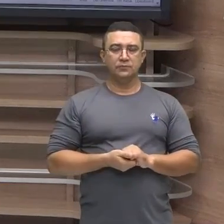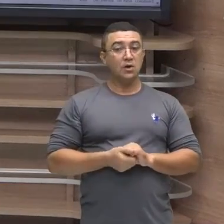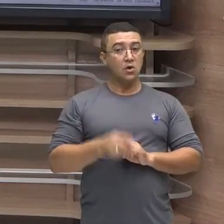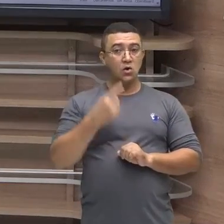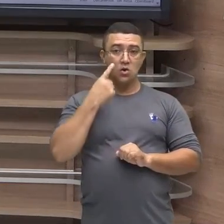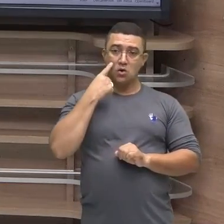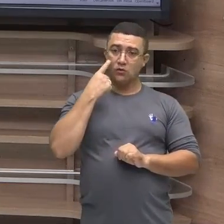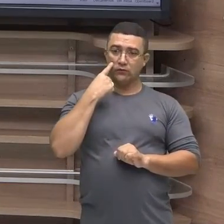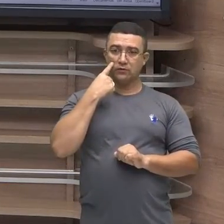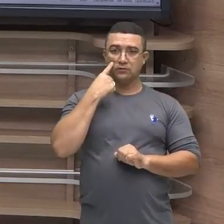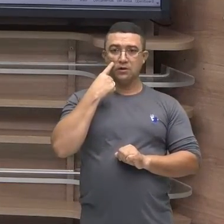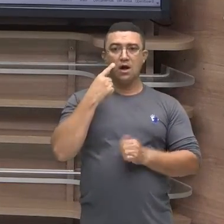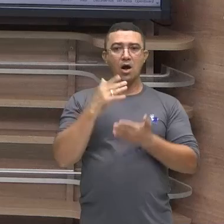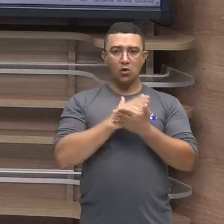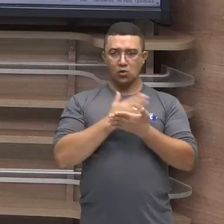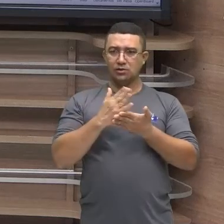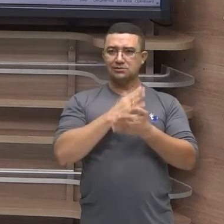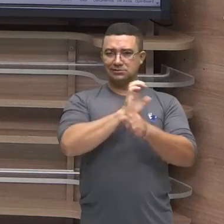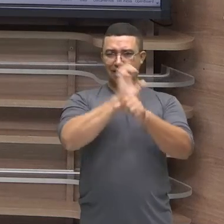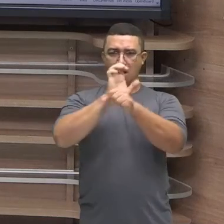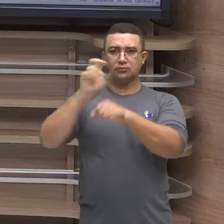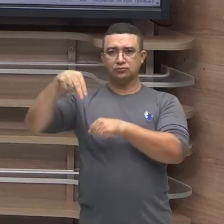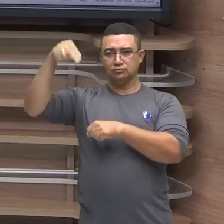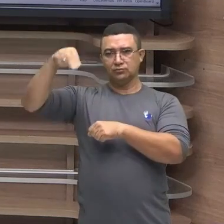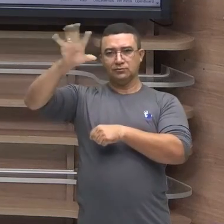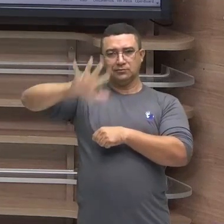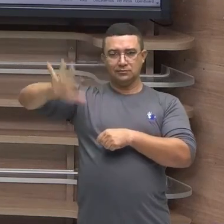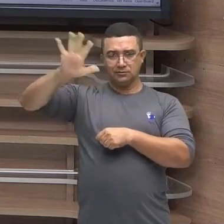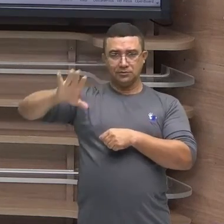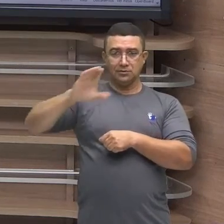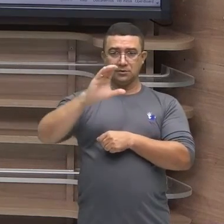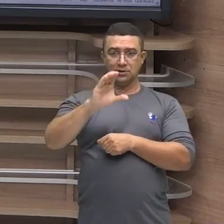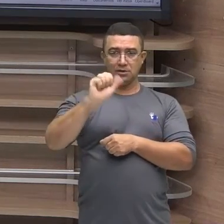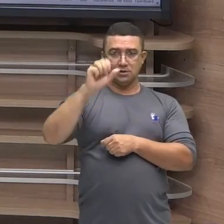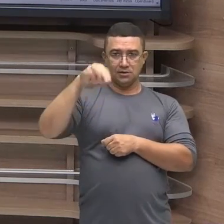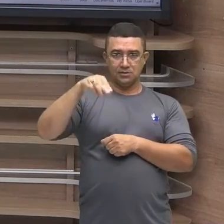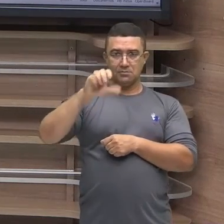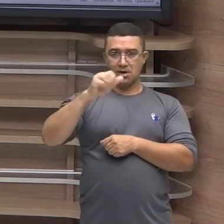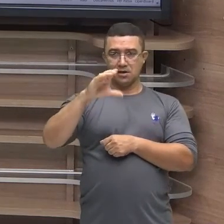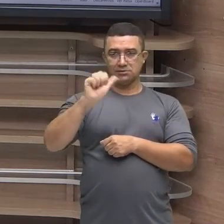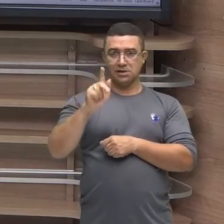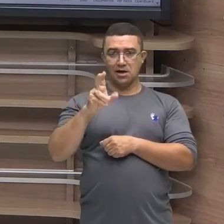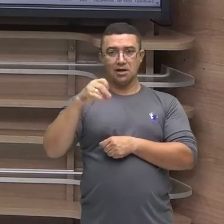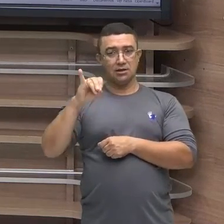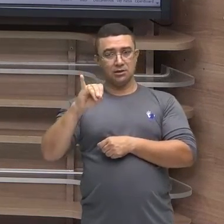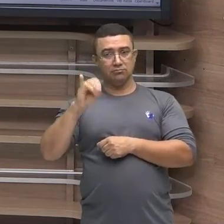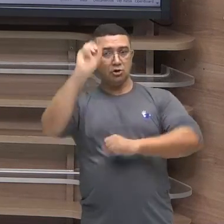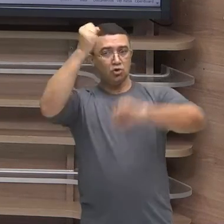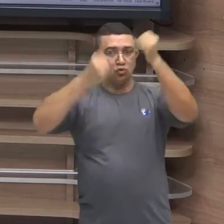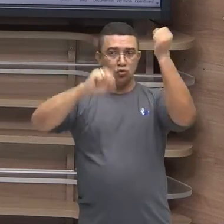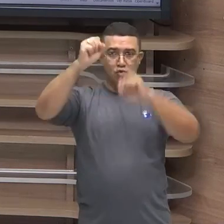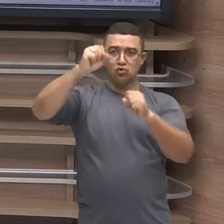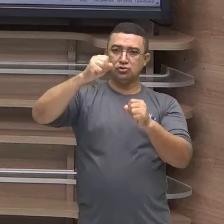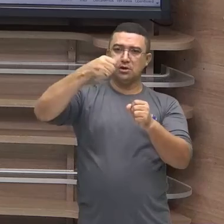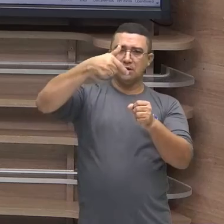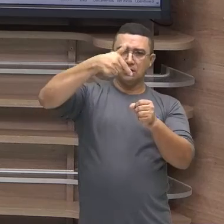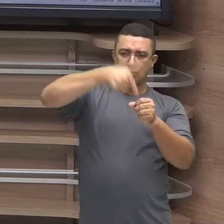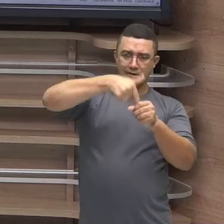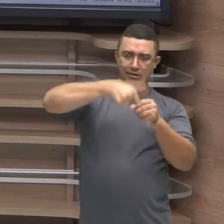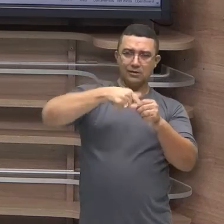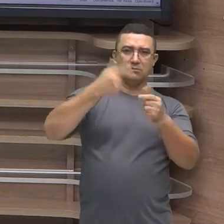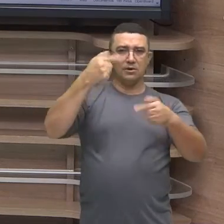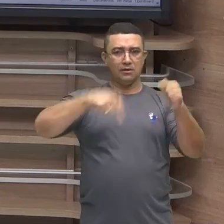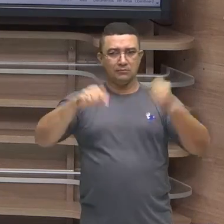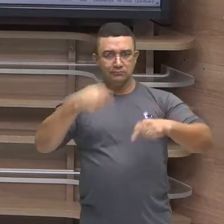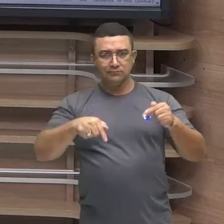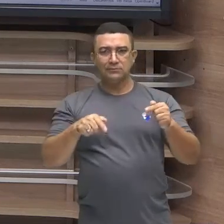nós vimos ali, o polo industrial de Camaçari, né, com indústrias petroquímicas, indústrias químicas